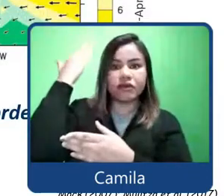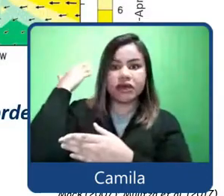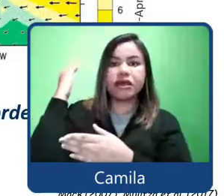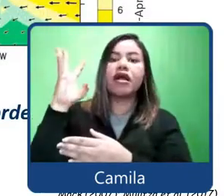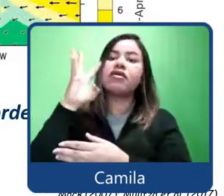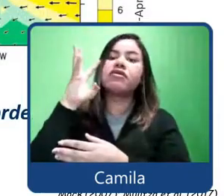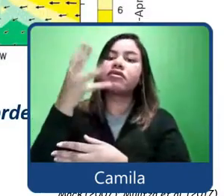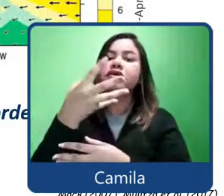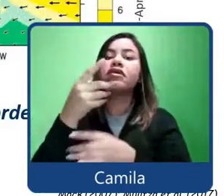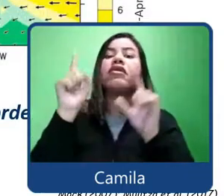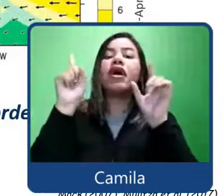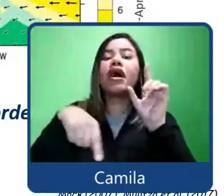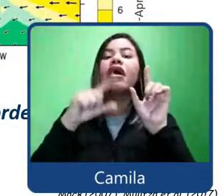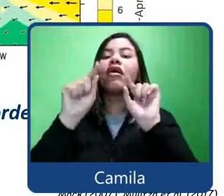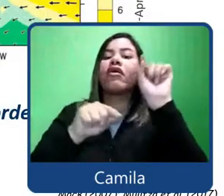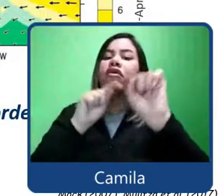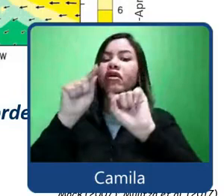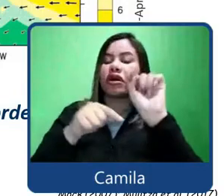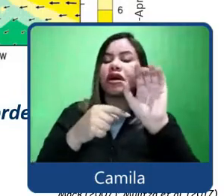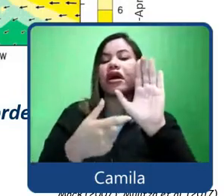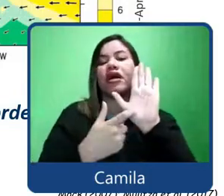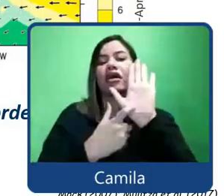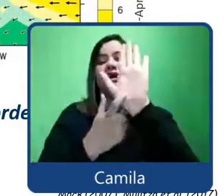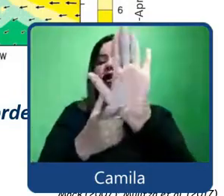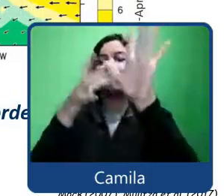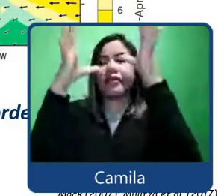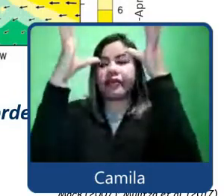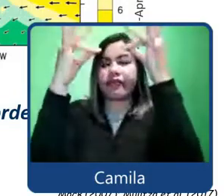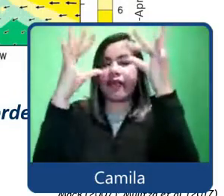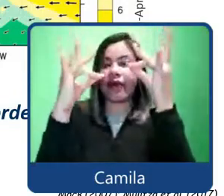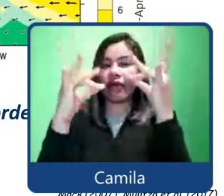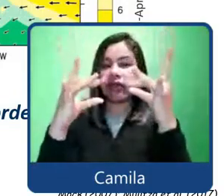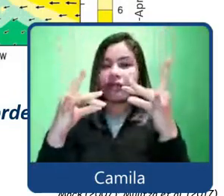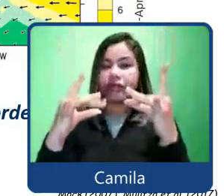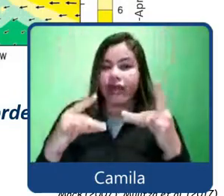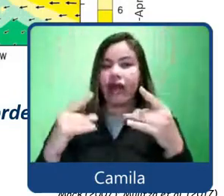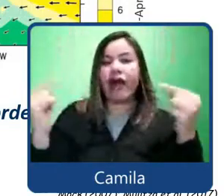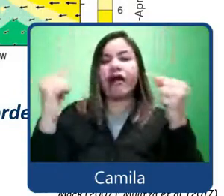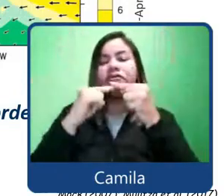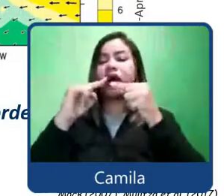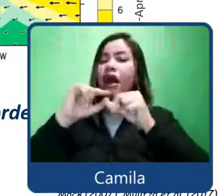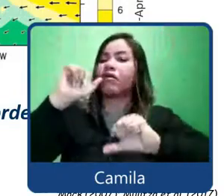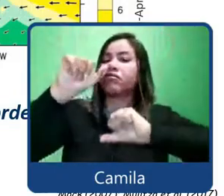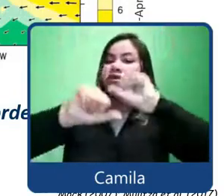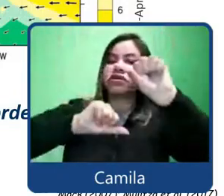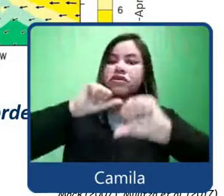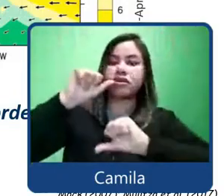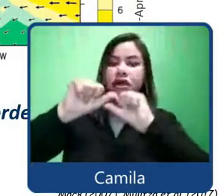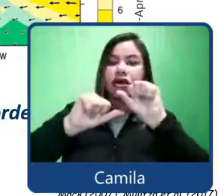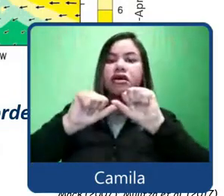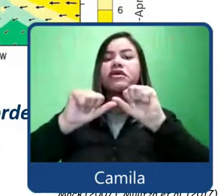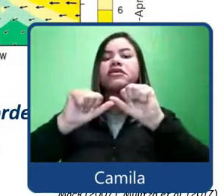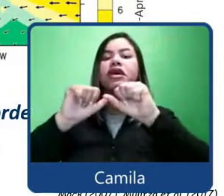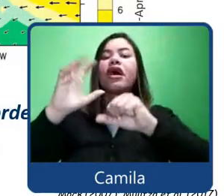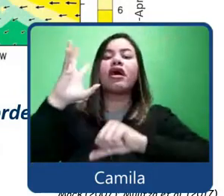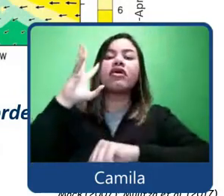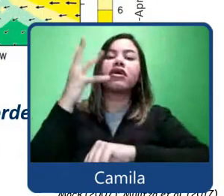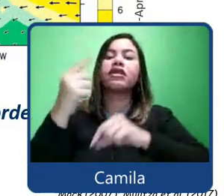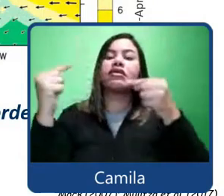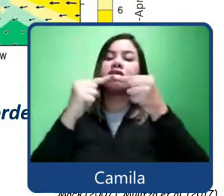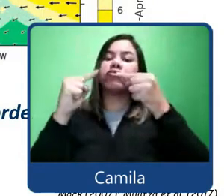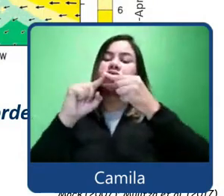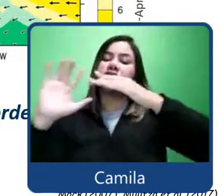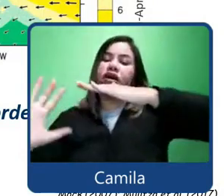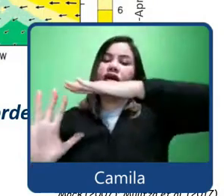registros detalhados para compreender o papel das mudanças climáticas nos ecossistemas e na sociedade. Eu posso citar